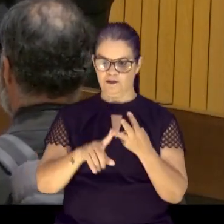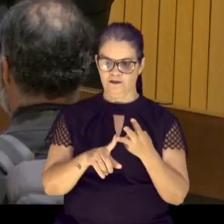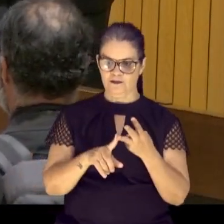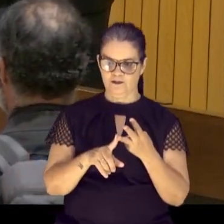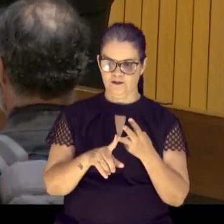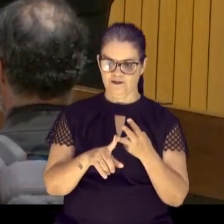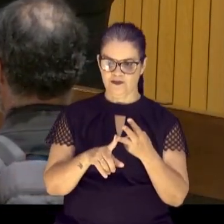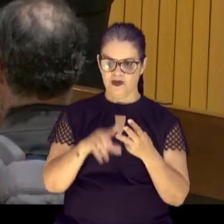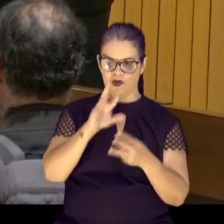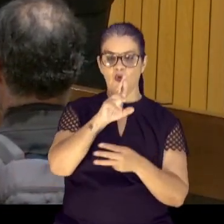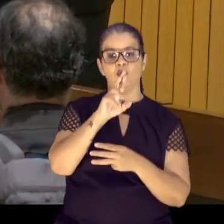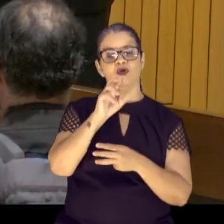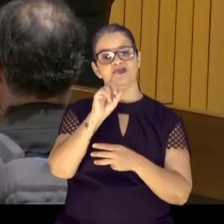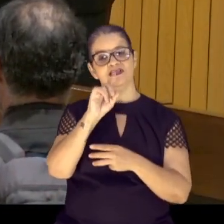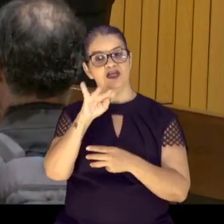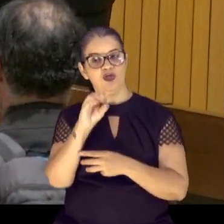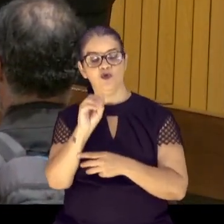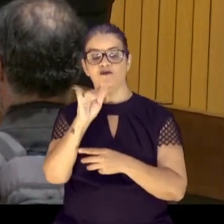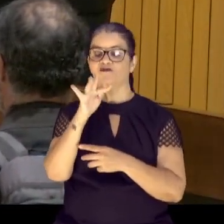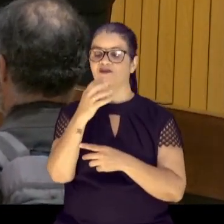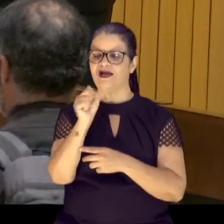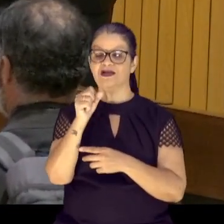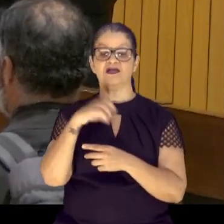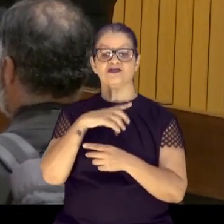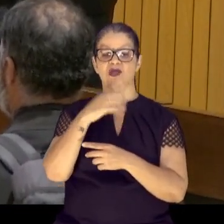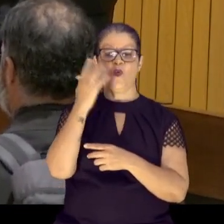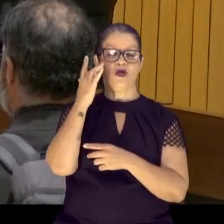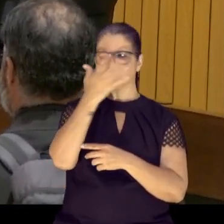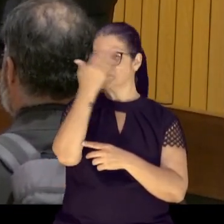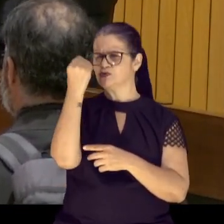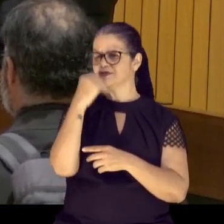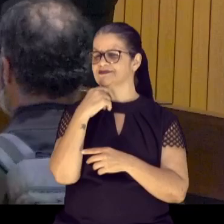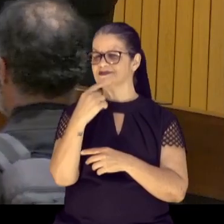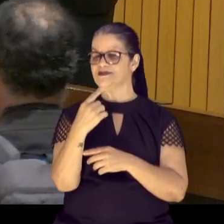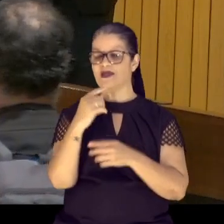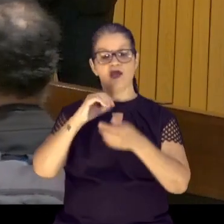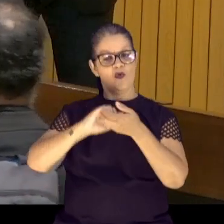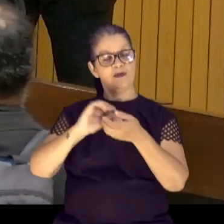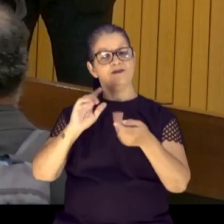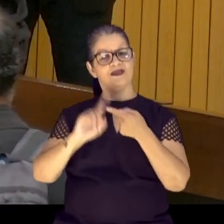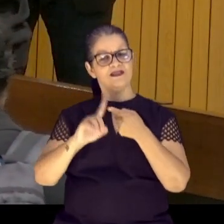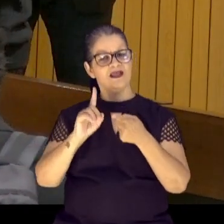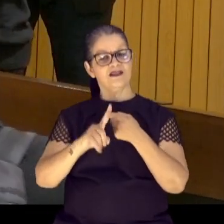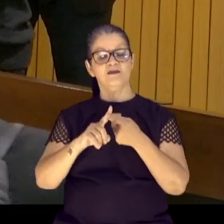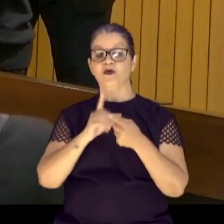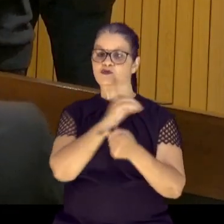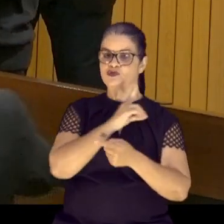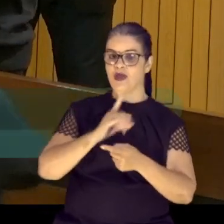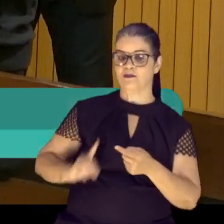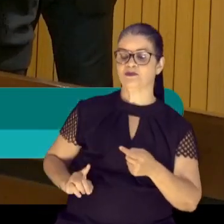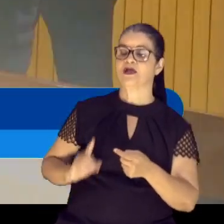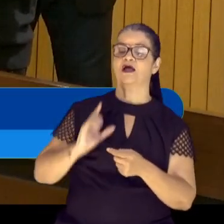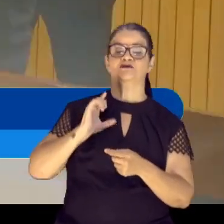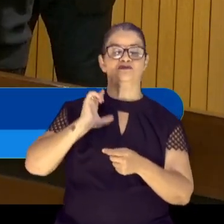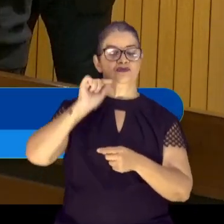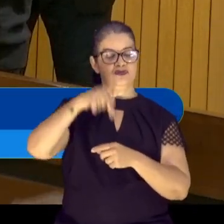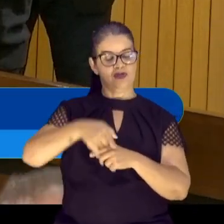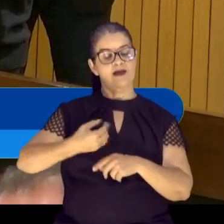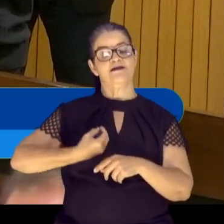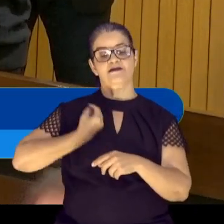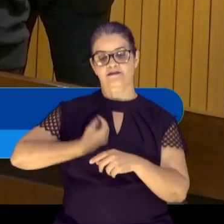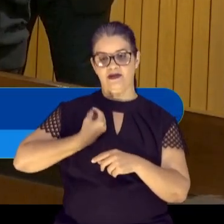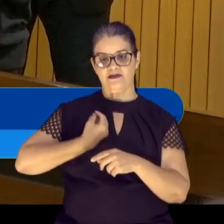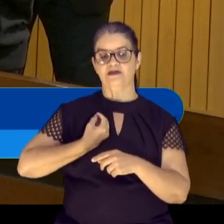o Rodrigo Farias, acho que não esqueci de ninguém. Então, cumprimentar também os deputados que estavam aqui